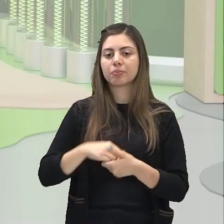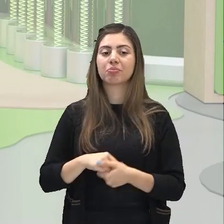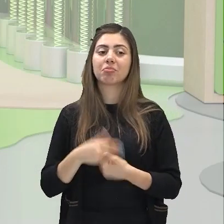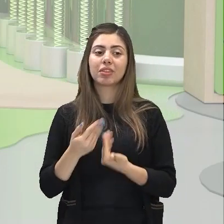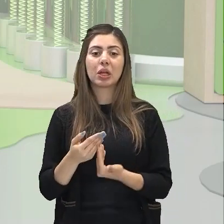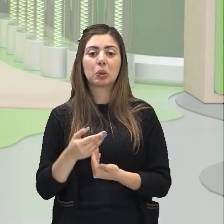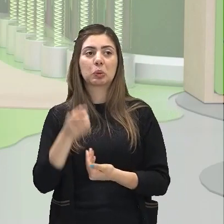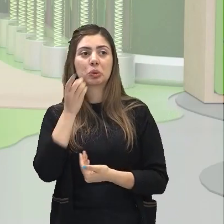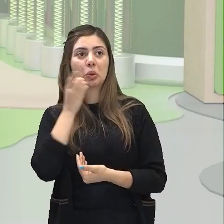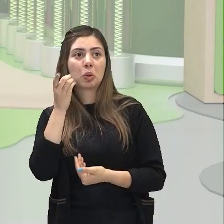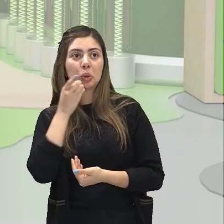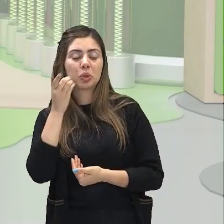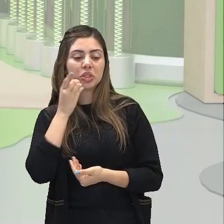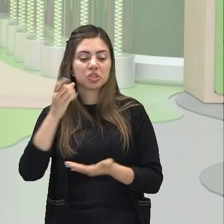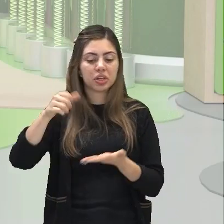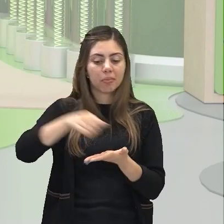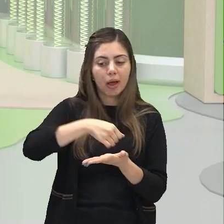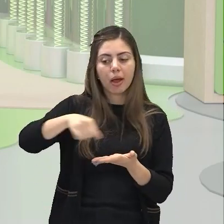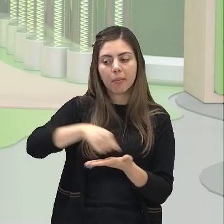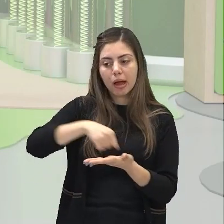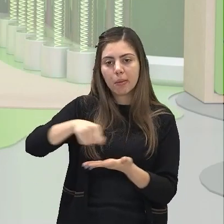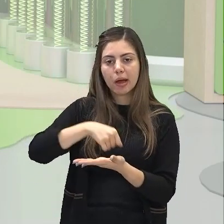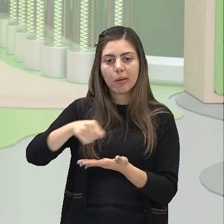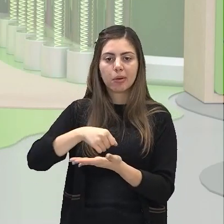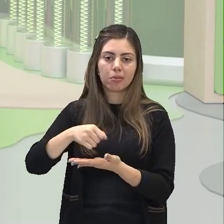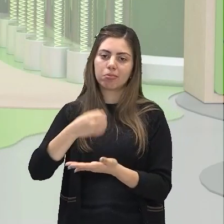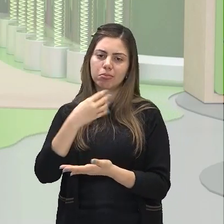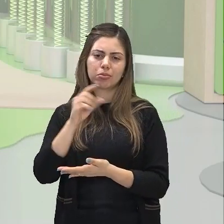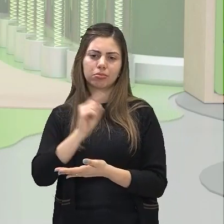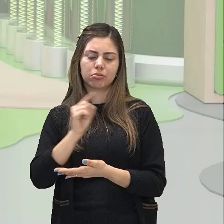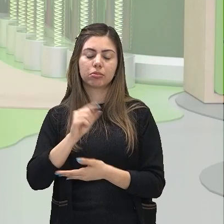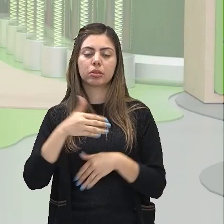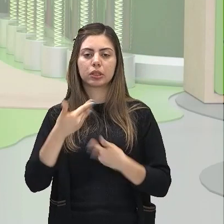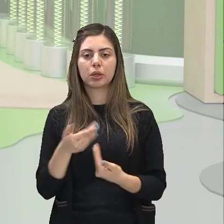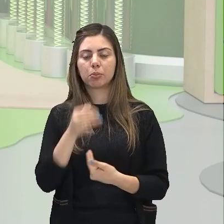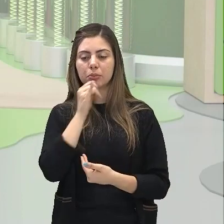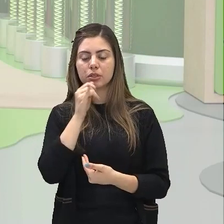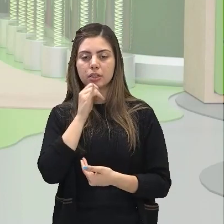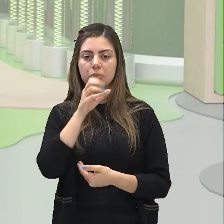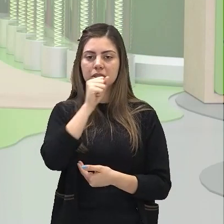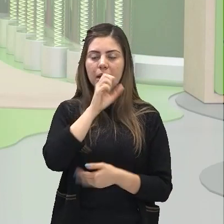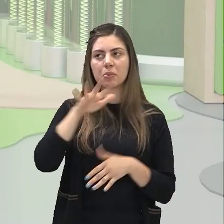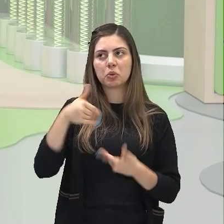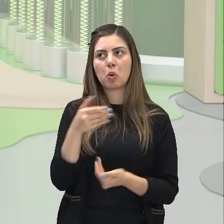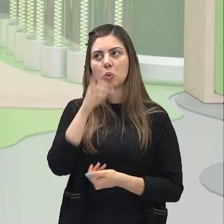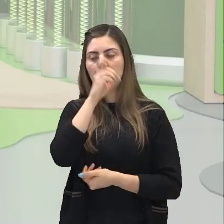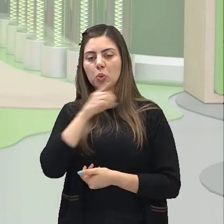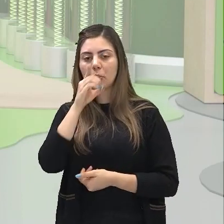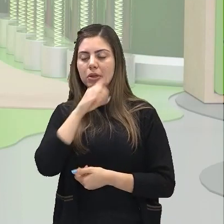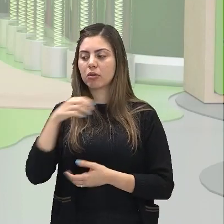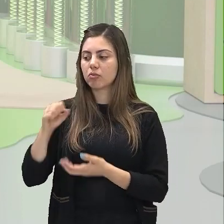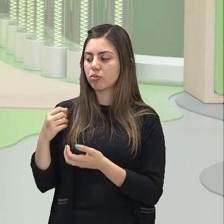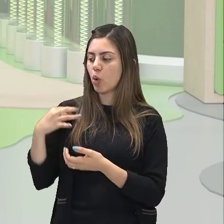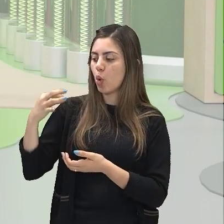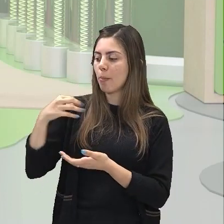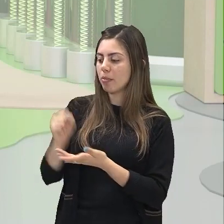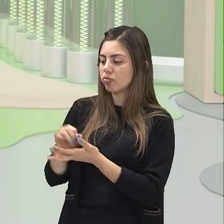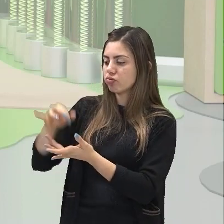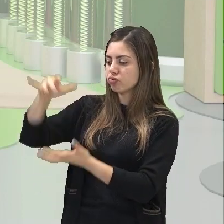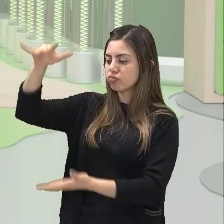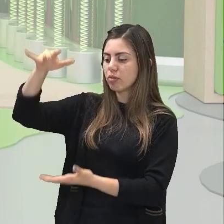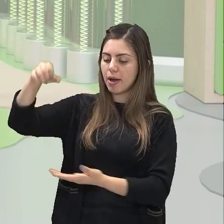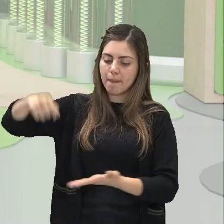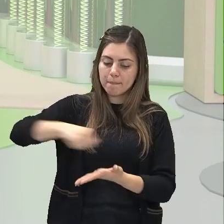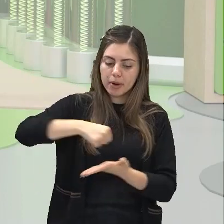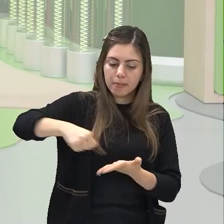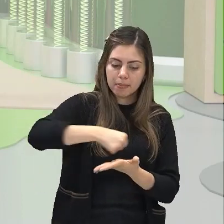ou duas peças todo dia. Então, no final de semana, já separa ali toda a roupa que você precisa passar, que você vai utilizar durante a semana, para não ter que